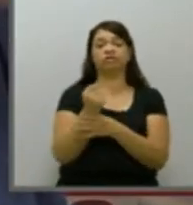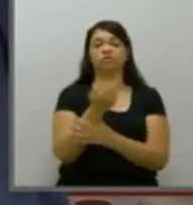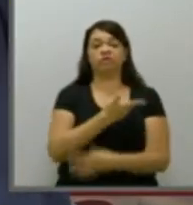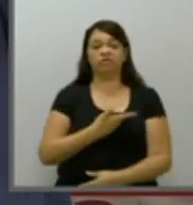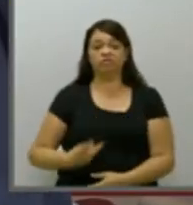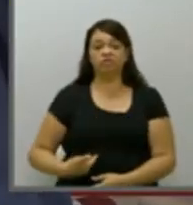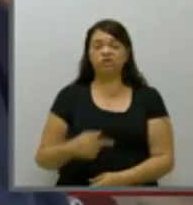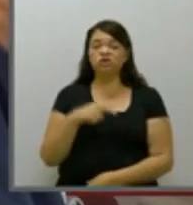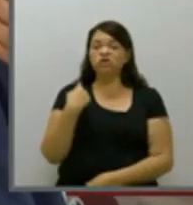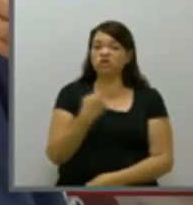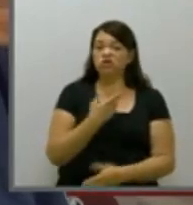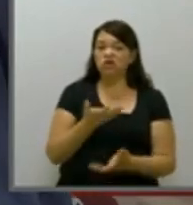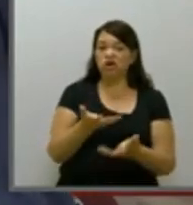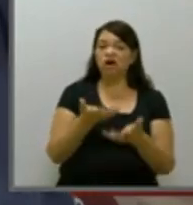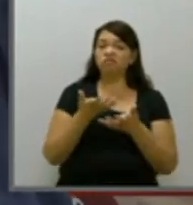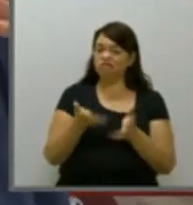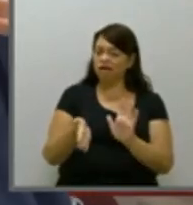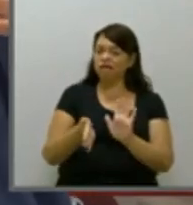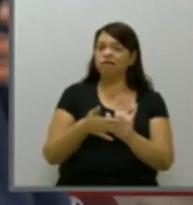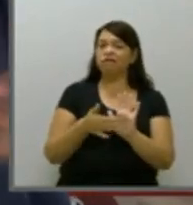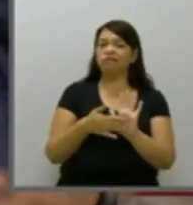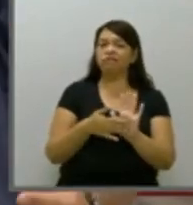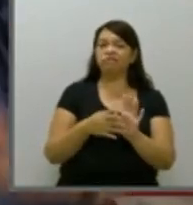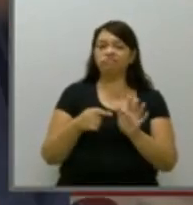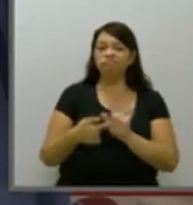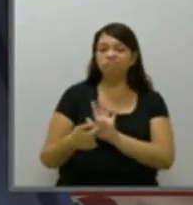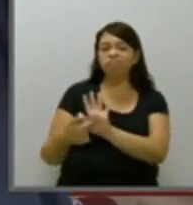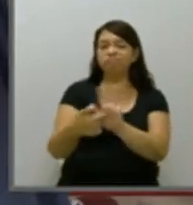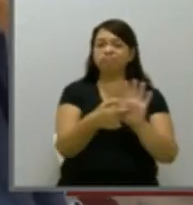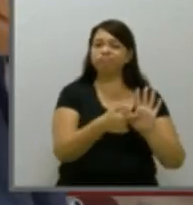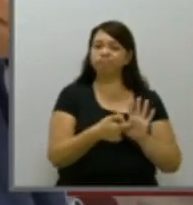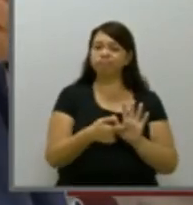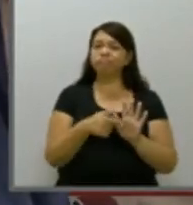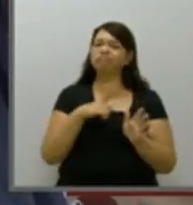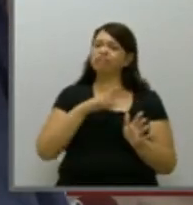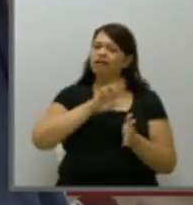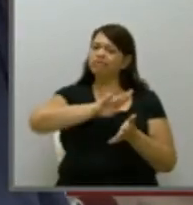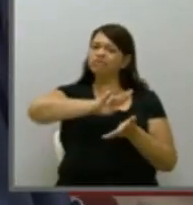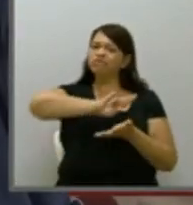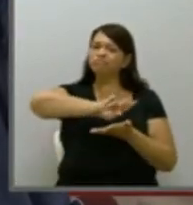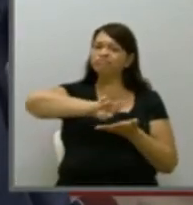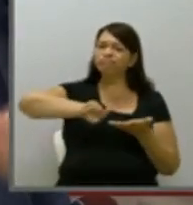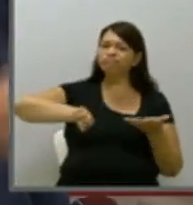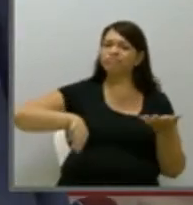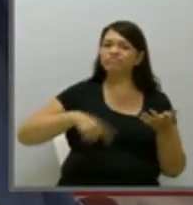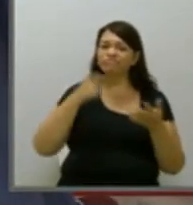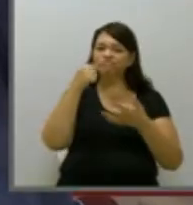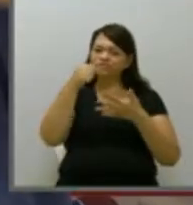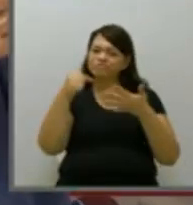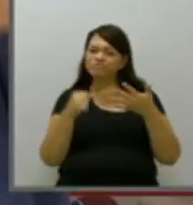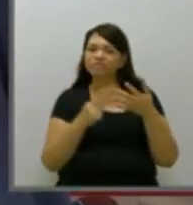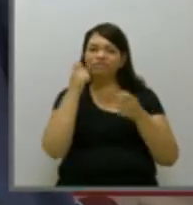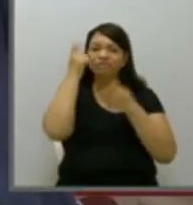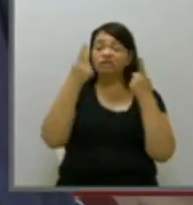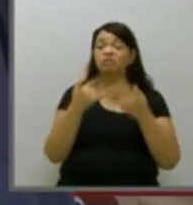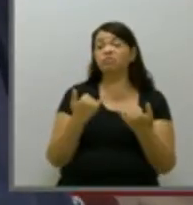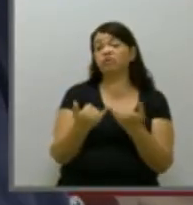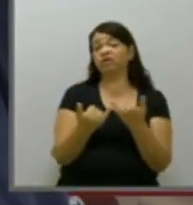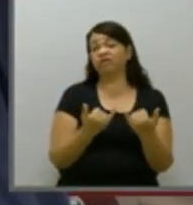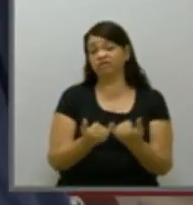muito isso, a gente quer também ser propositivo apresentando propostas. A gente tem uma série de medidas que podem ajudar nesse sentido, como, por exemplo,